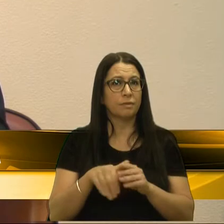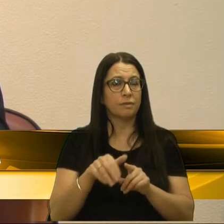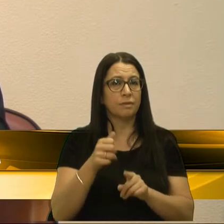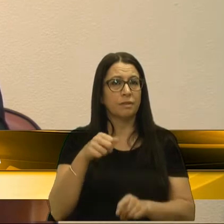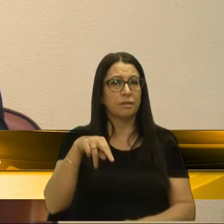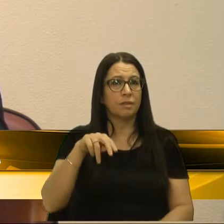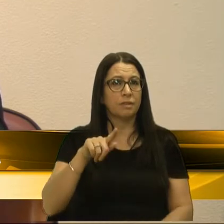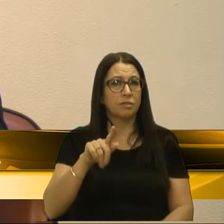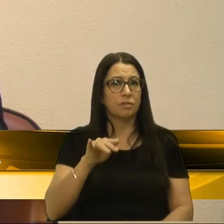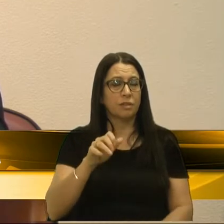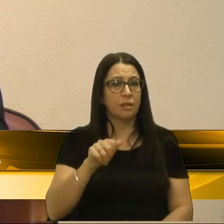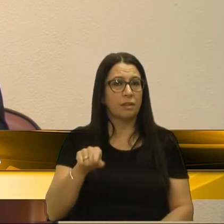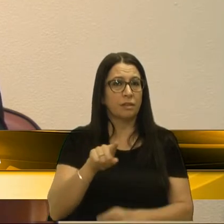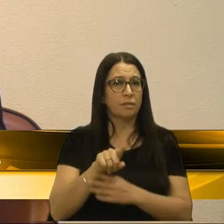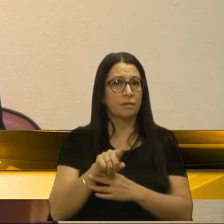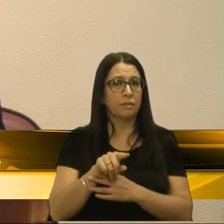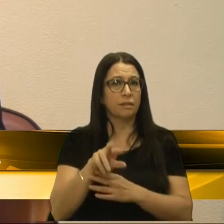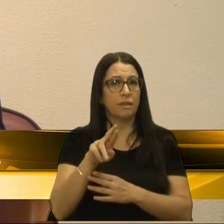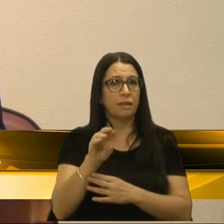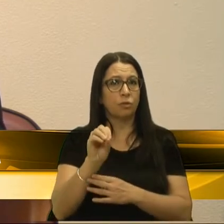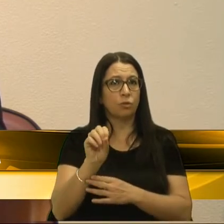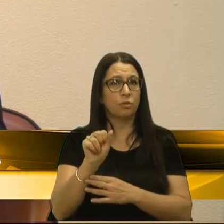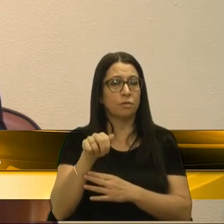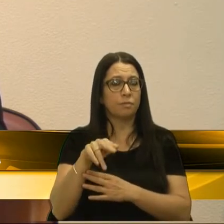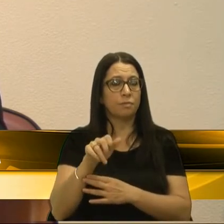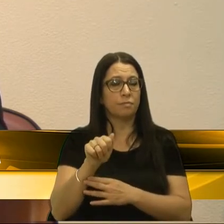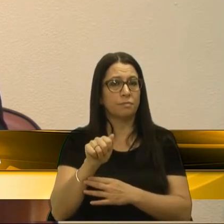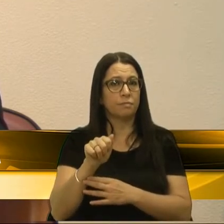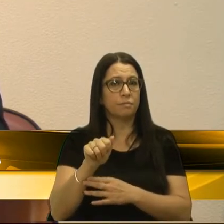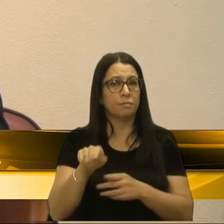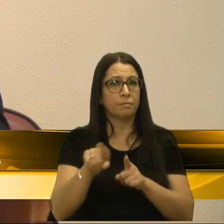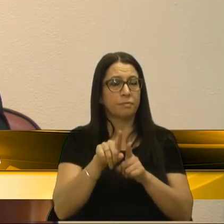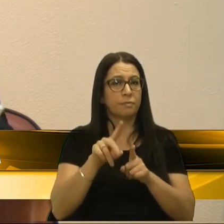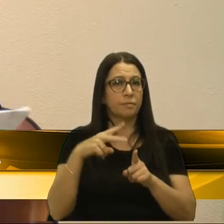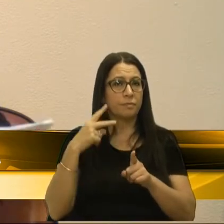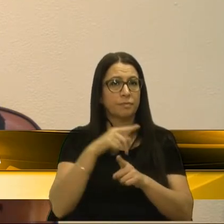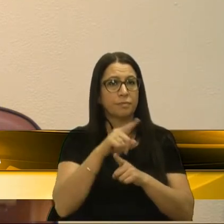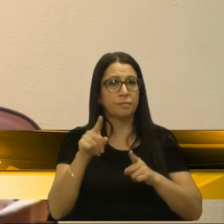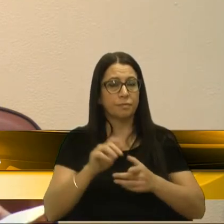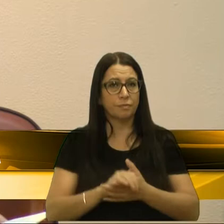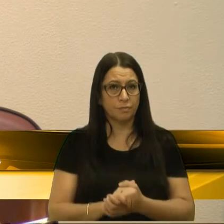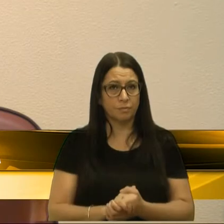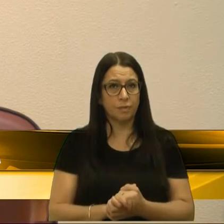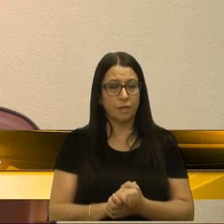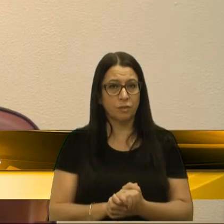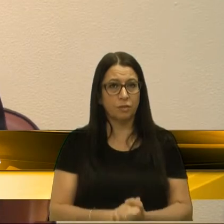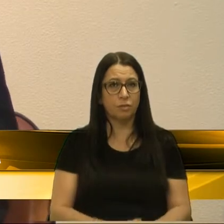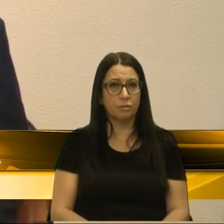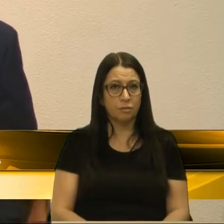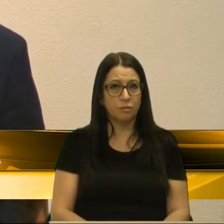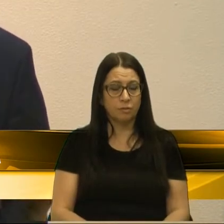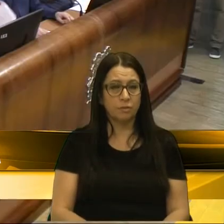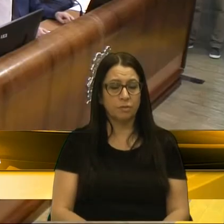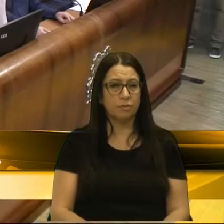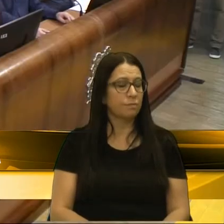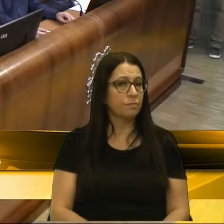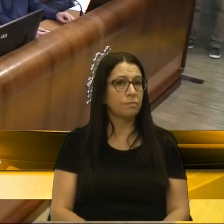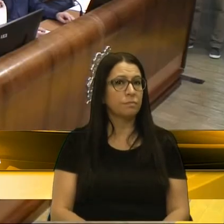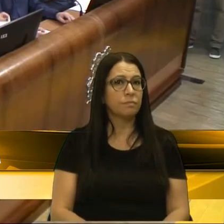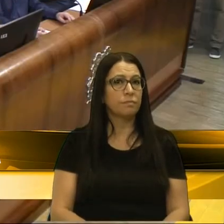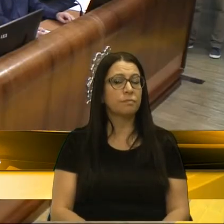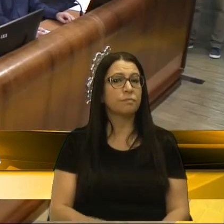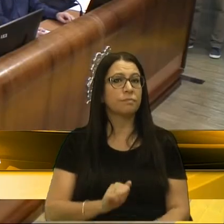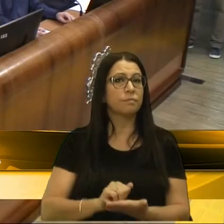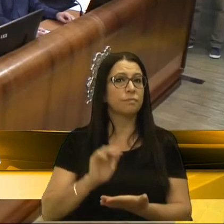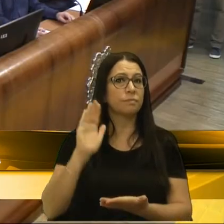anos, e a Rosane de Azevedo, nossa ex-colega aqui da Câmara de Vereadores, e a toda a família dela. É isso, senhor presidente. Peço a